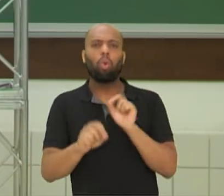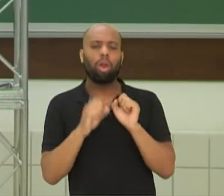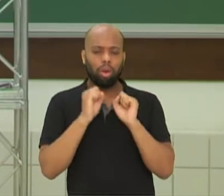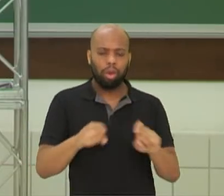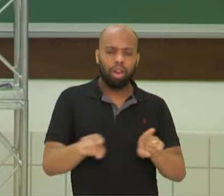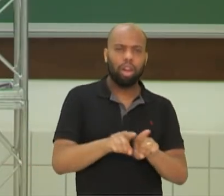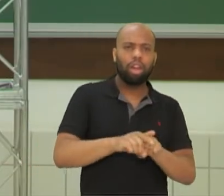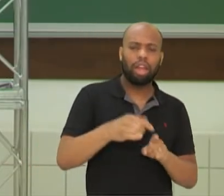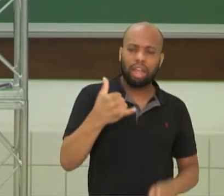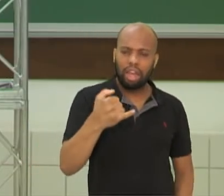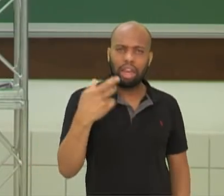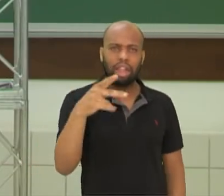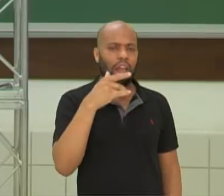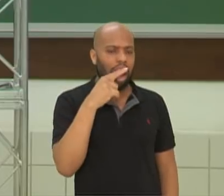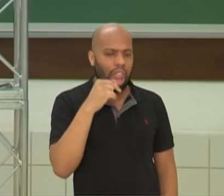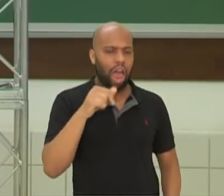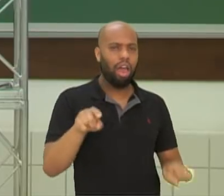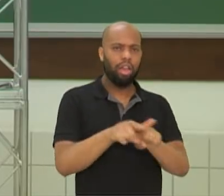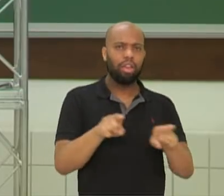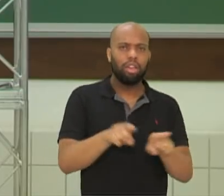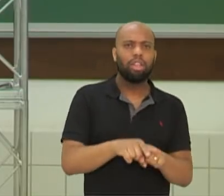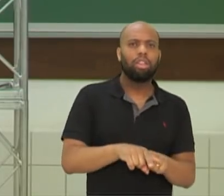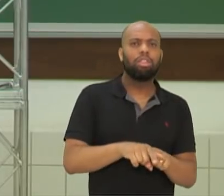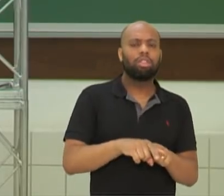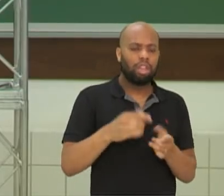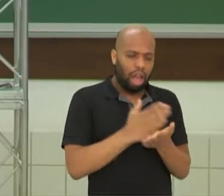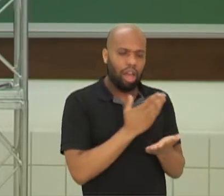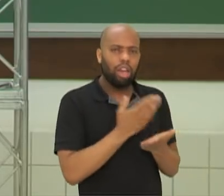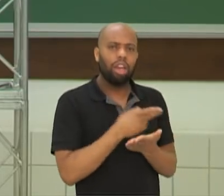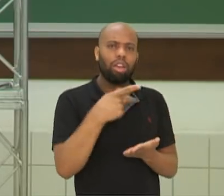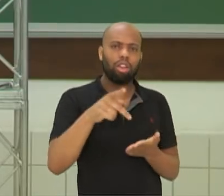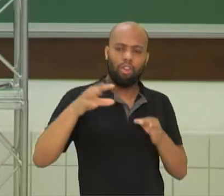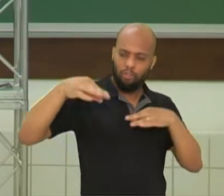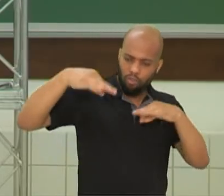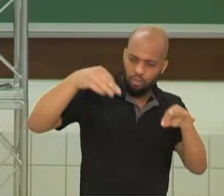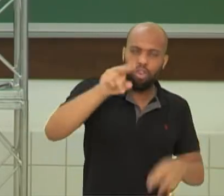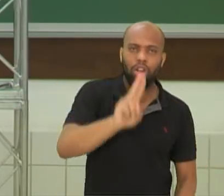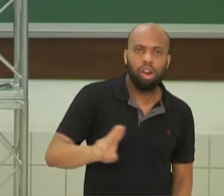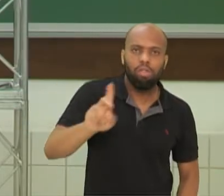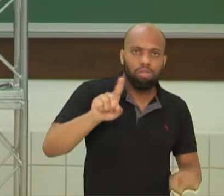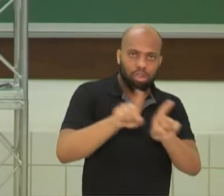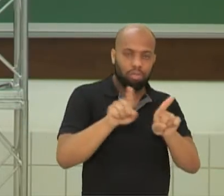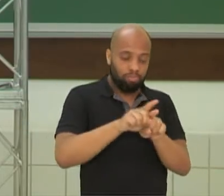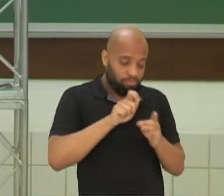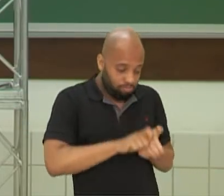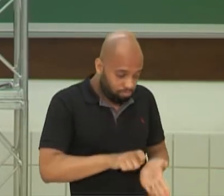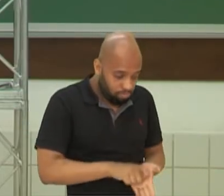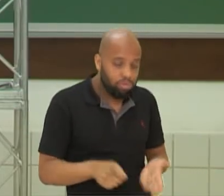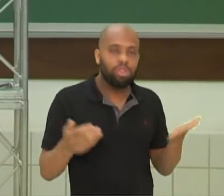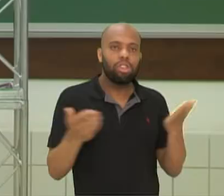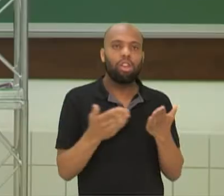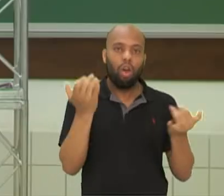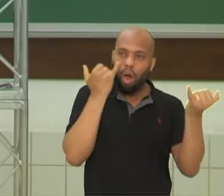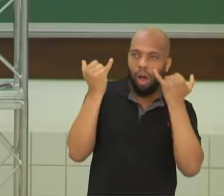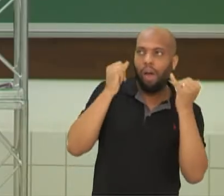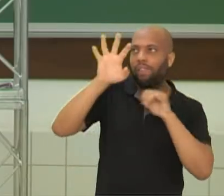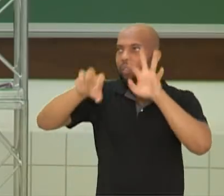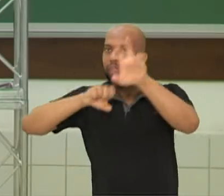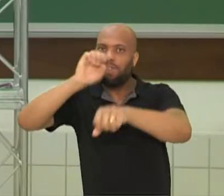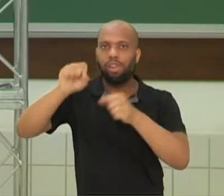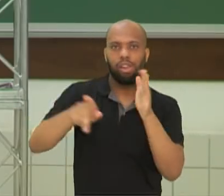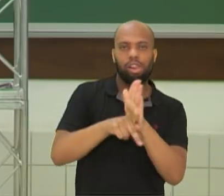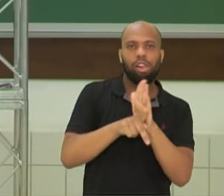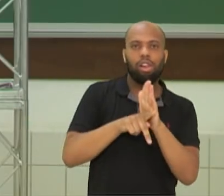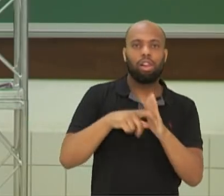pegar sua caneta aí, o seu lápis, o caderno, a folhinha que você está usando e ir anotando os dados que o